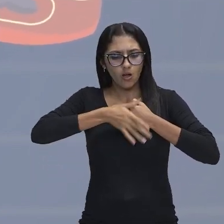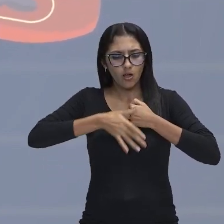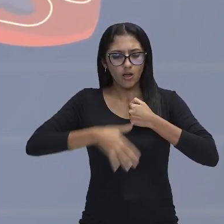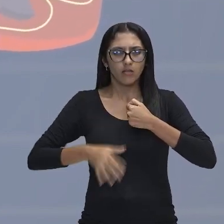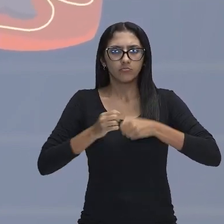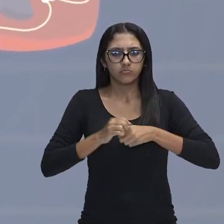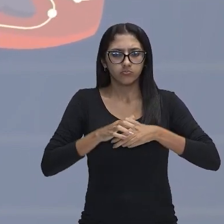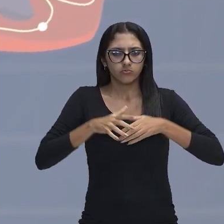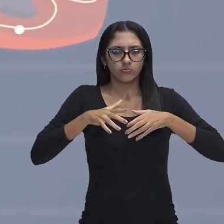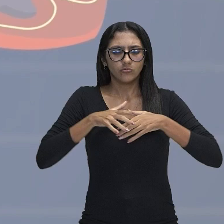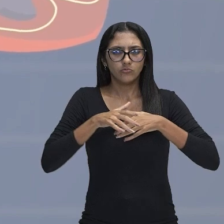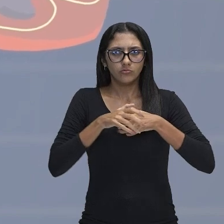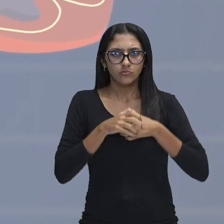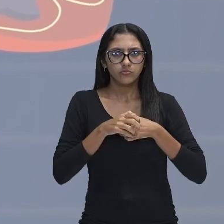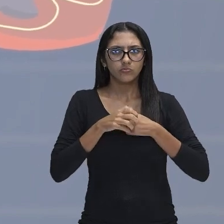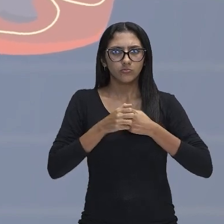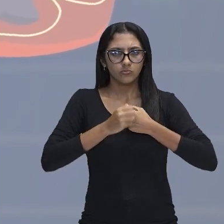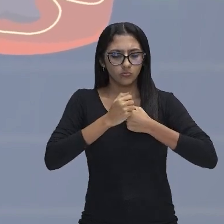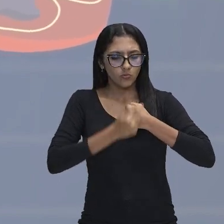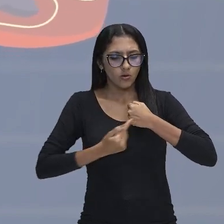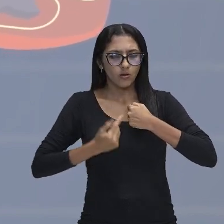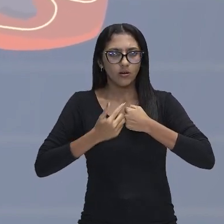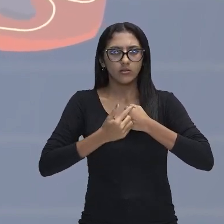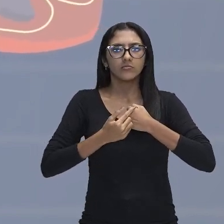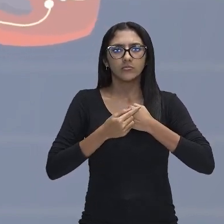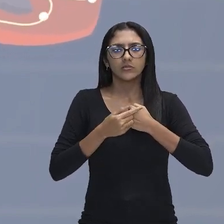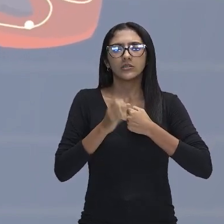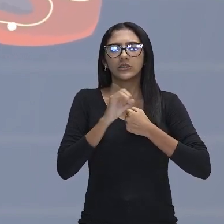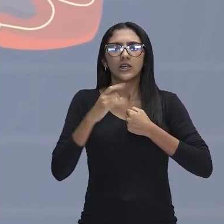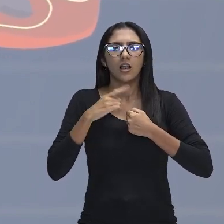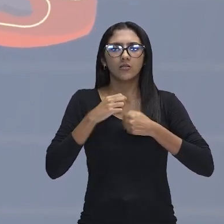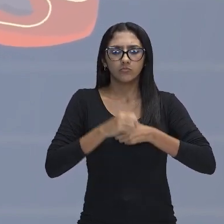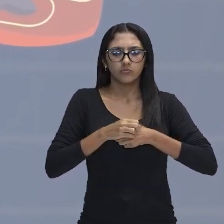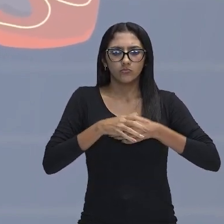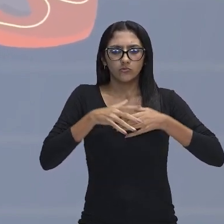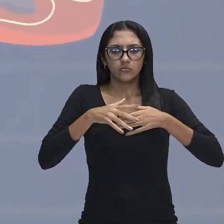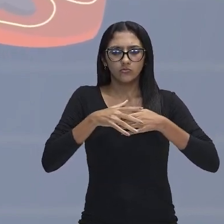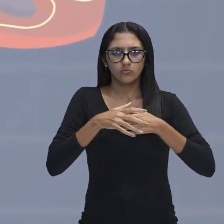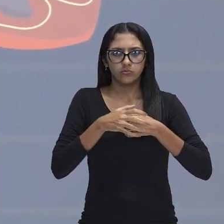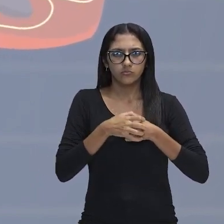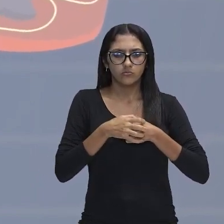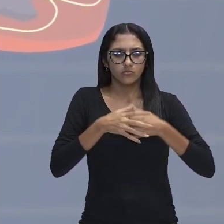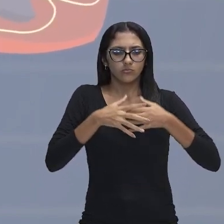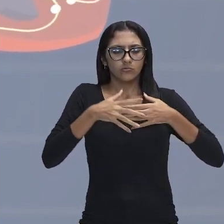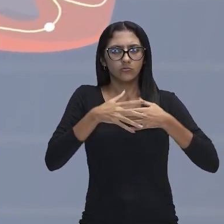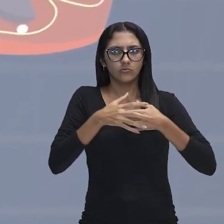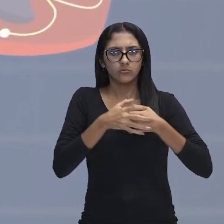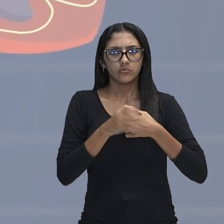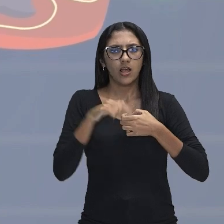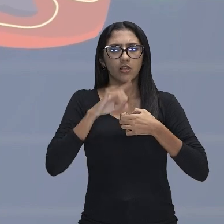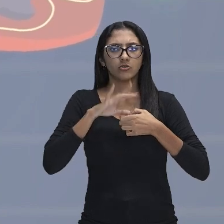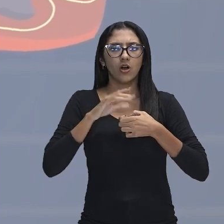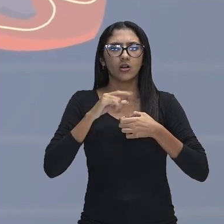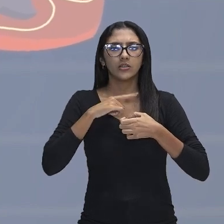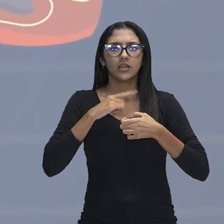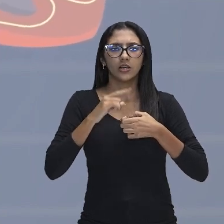bater. Aí, em vez de contrair e relaxar, o órgão fibrila, ou seja, fica apenas